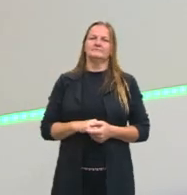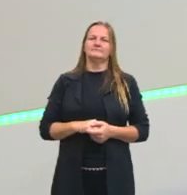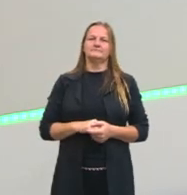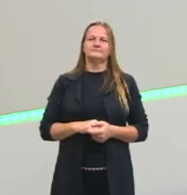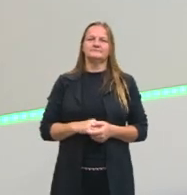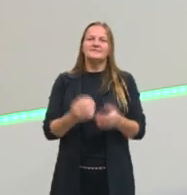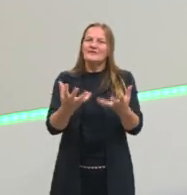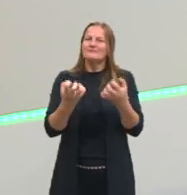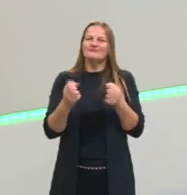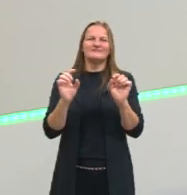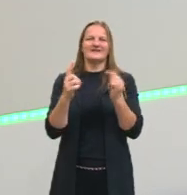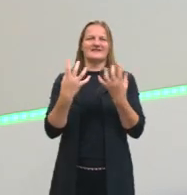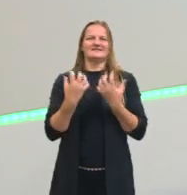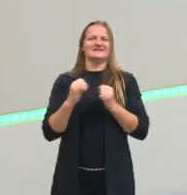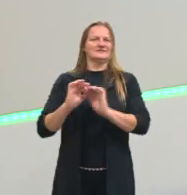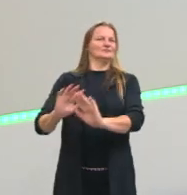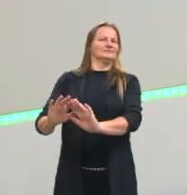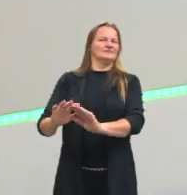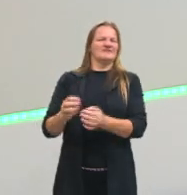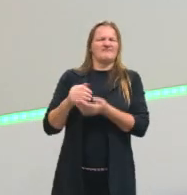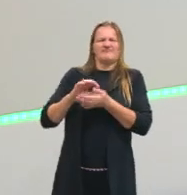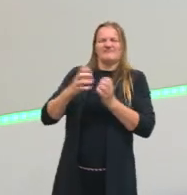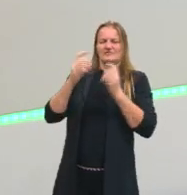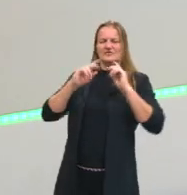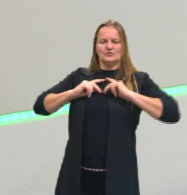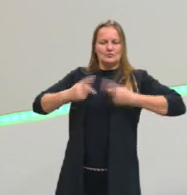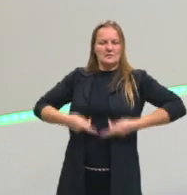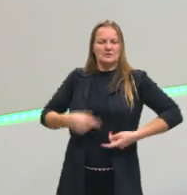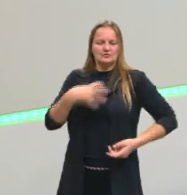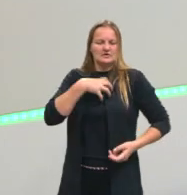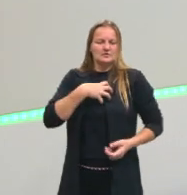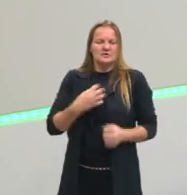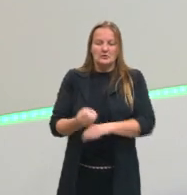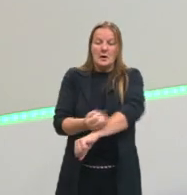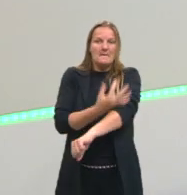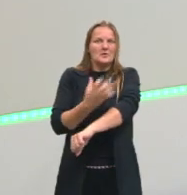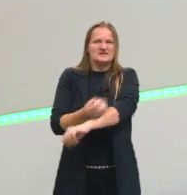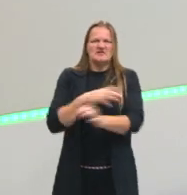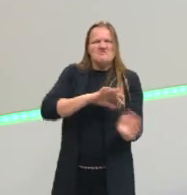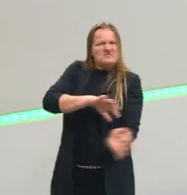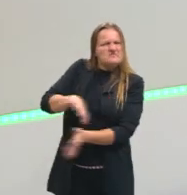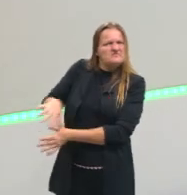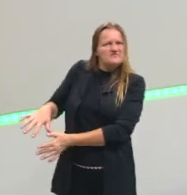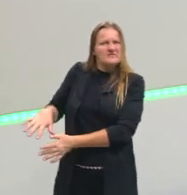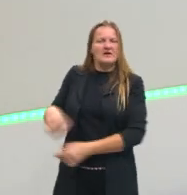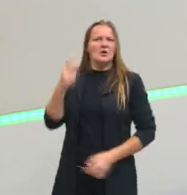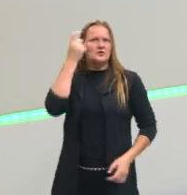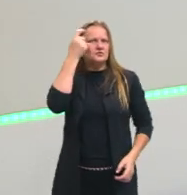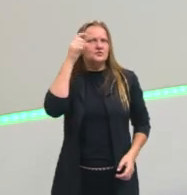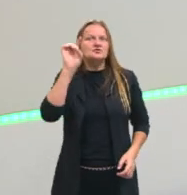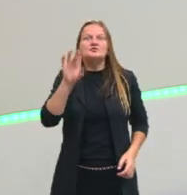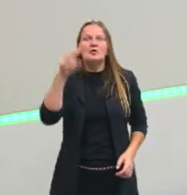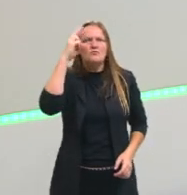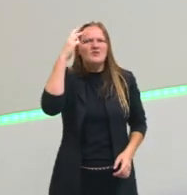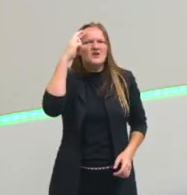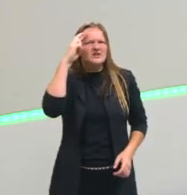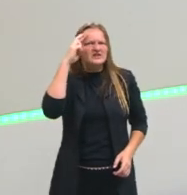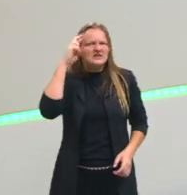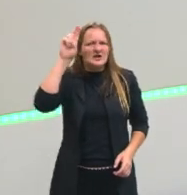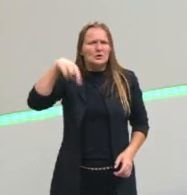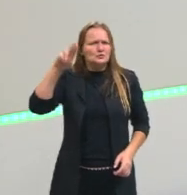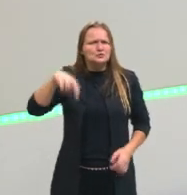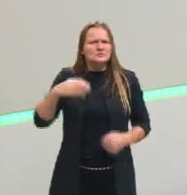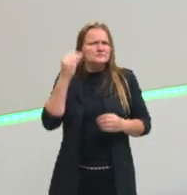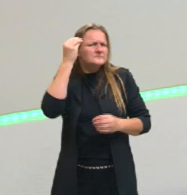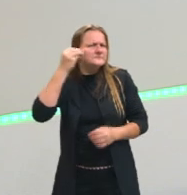isso joga-se fora muitas coisas ser humano sentimentos emoções só que se fora porque agora é apenas Nacional Os